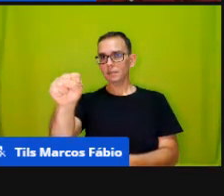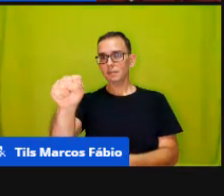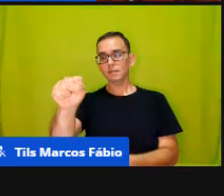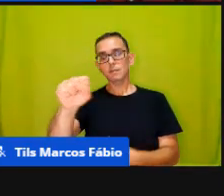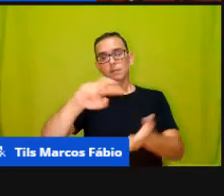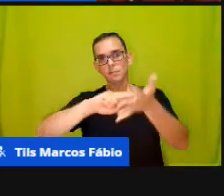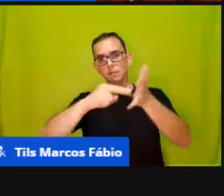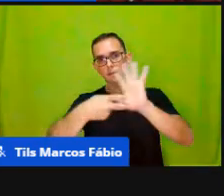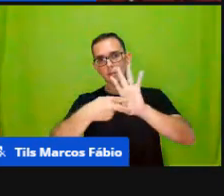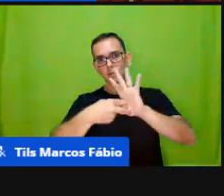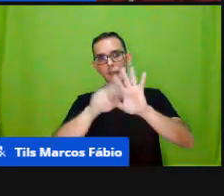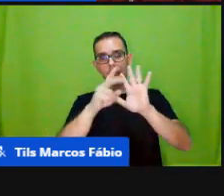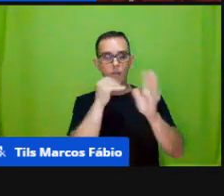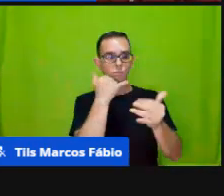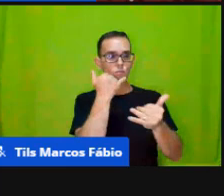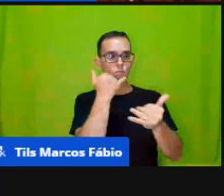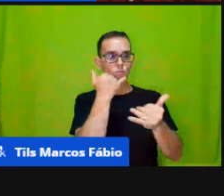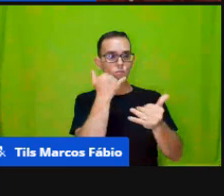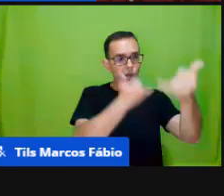seja, é um Jogos